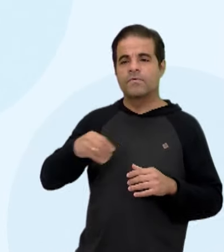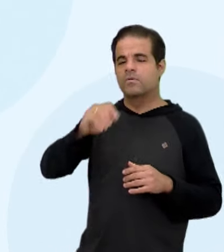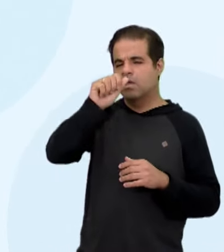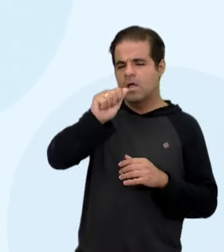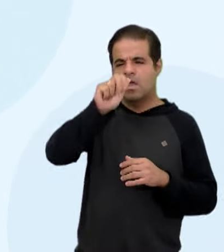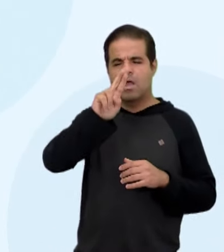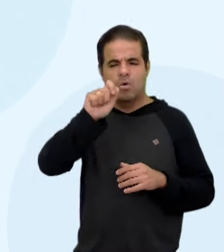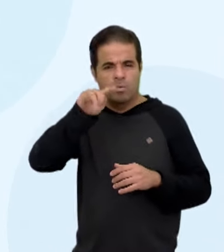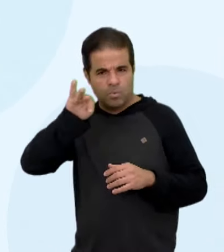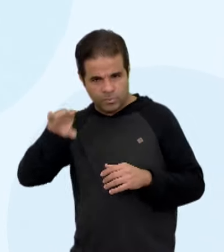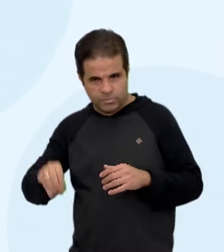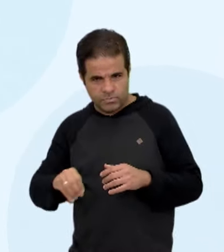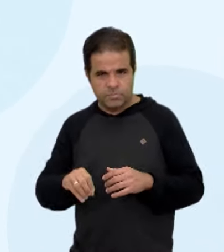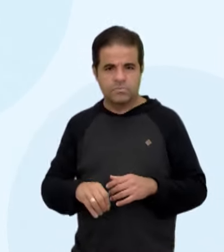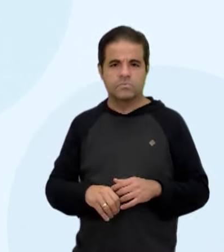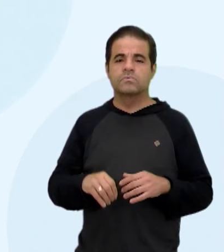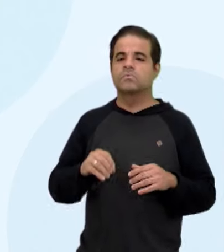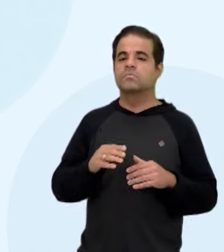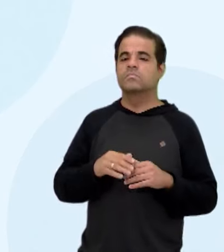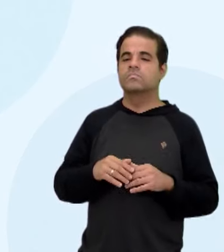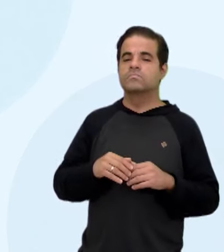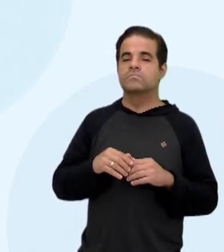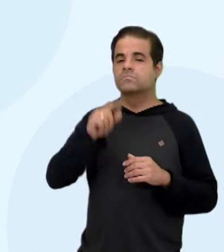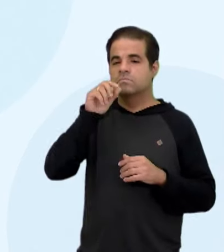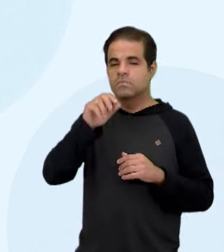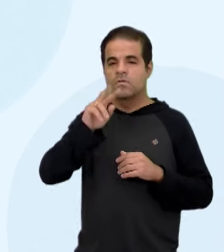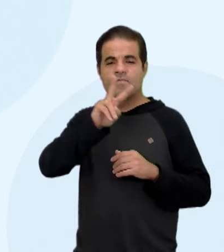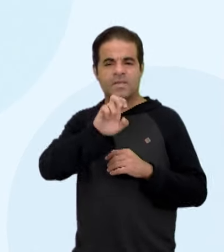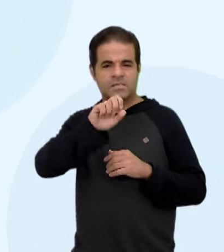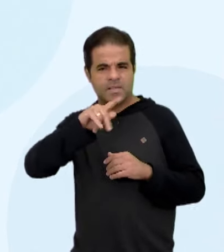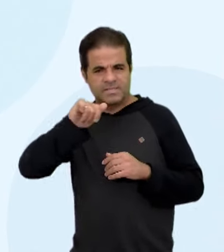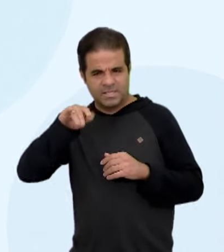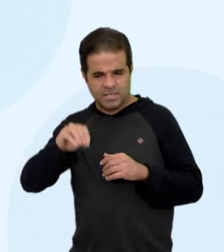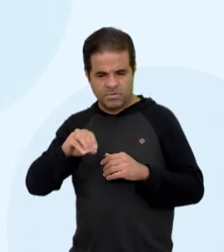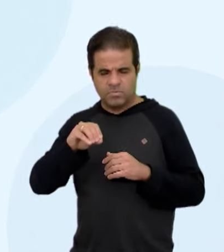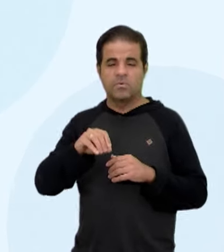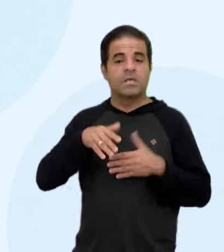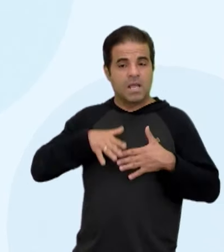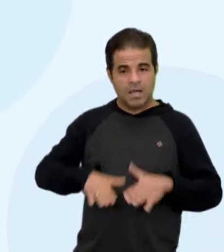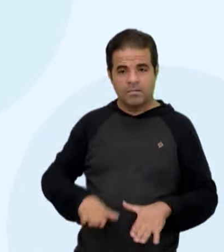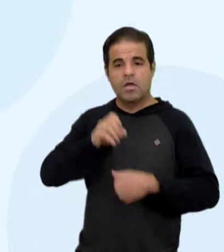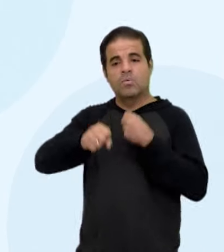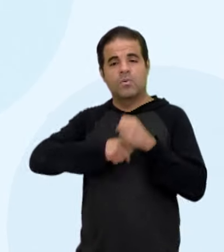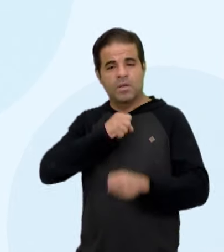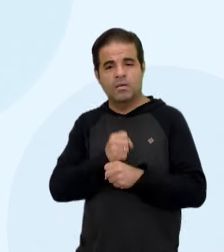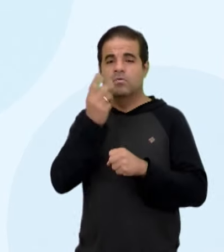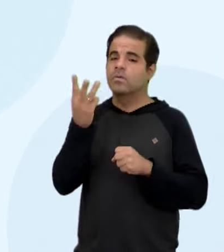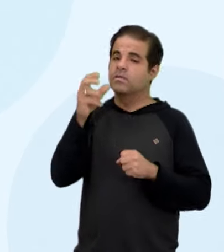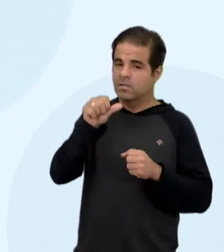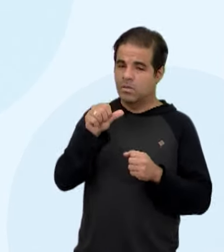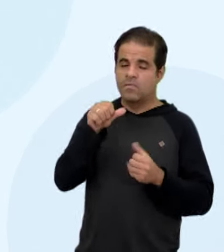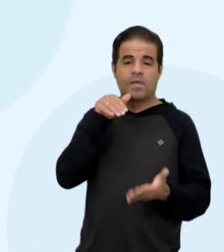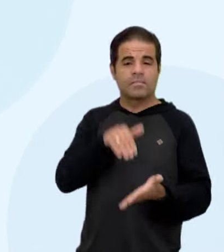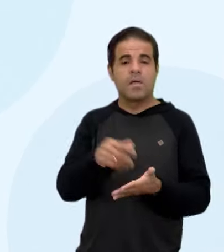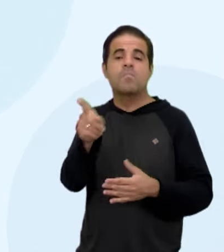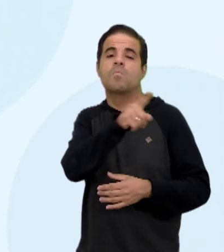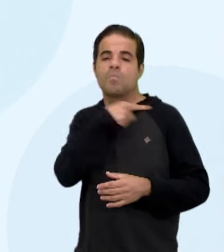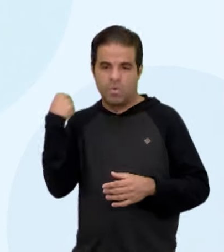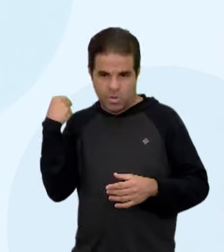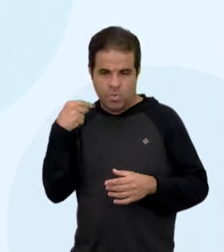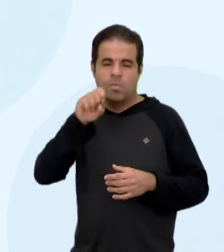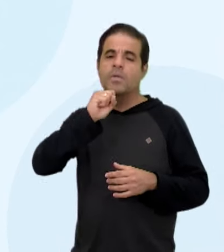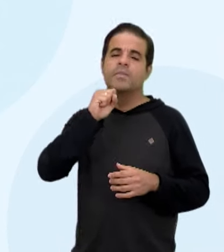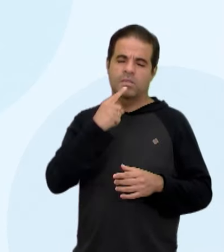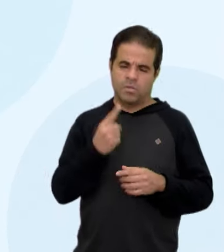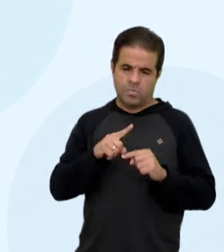Tito Flávio César Vespasiano Augusto, que nasceu no ano 39 e morreu no ano